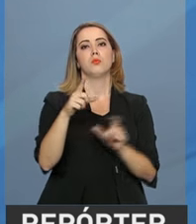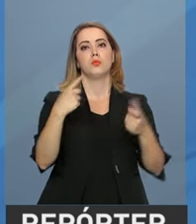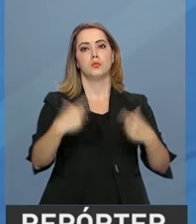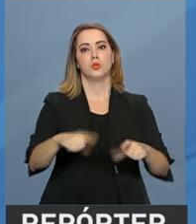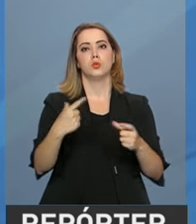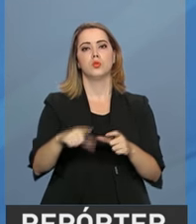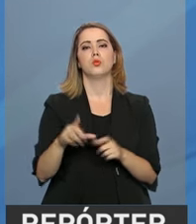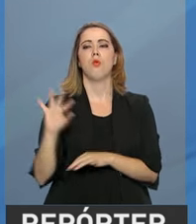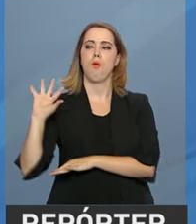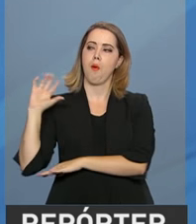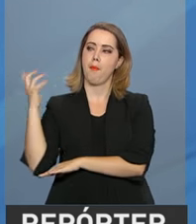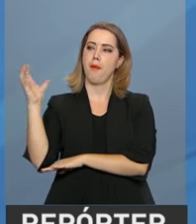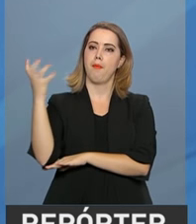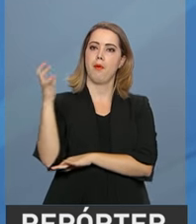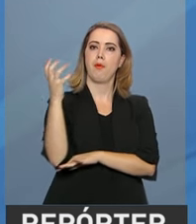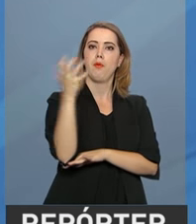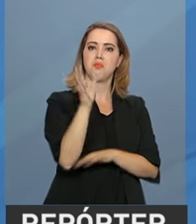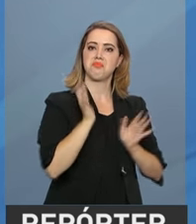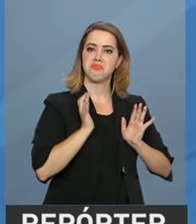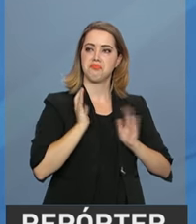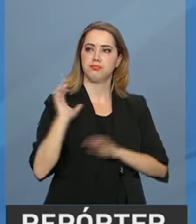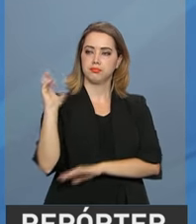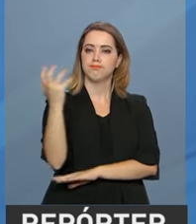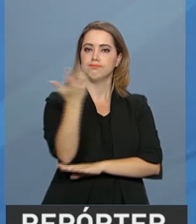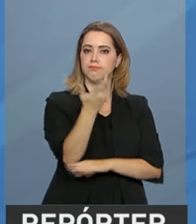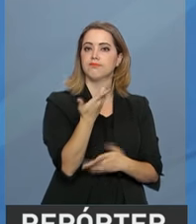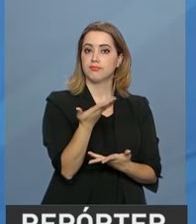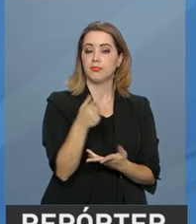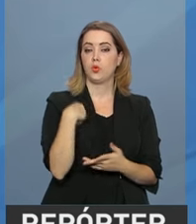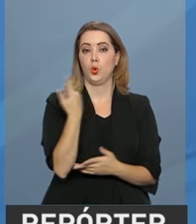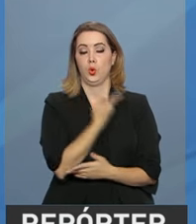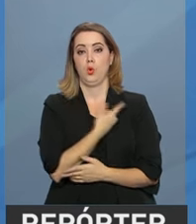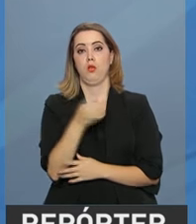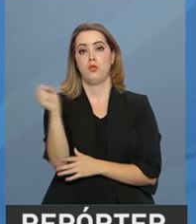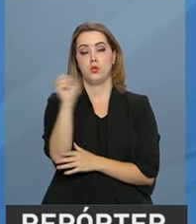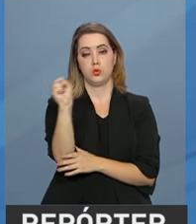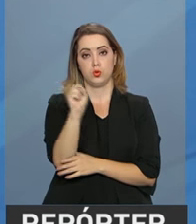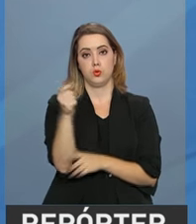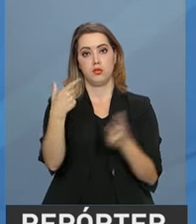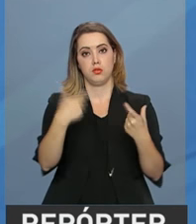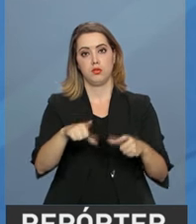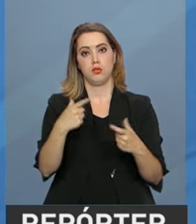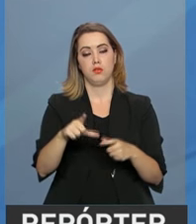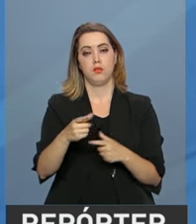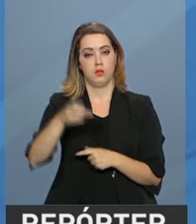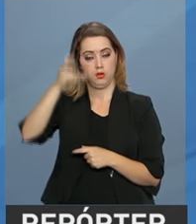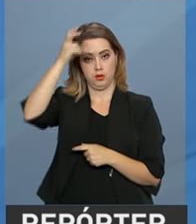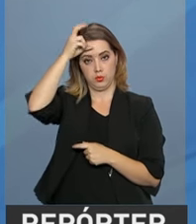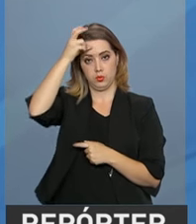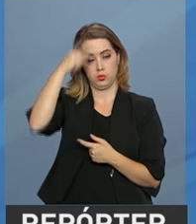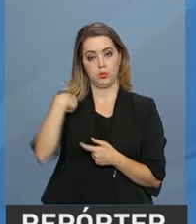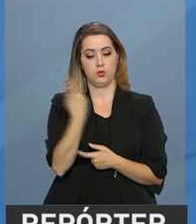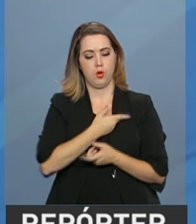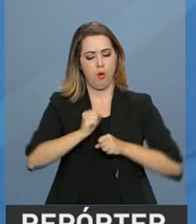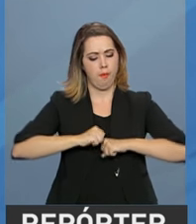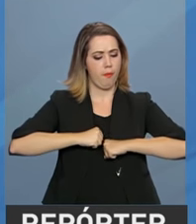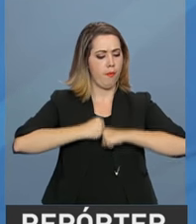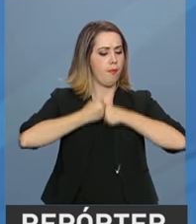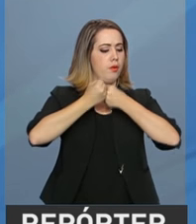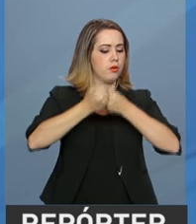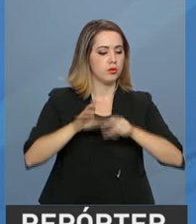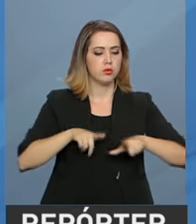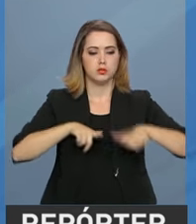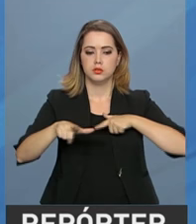trata de recursos naturais. Ocupamos a 8ª posição no quesito cultural. Com muito esforço e